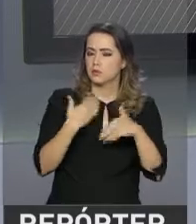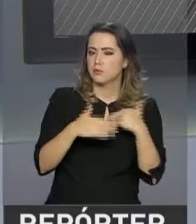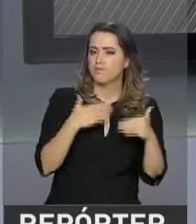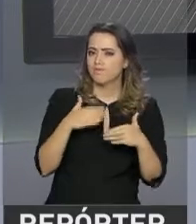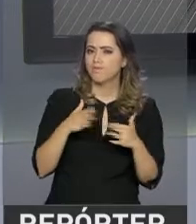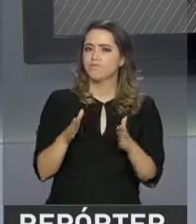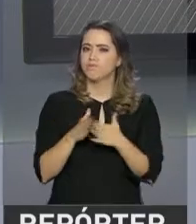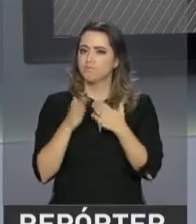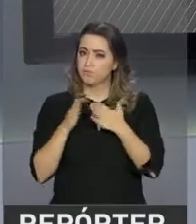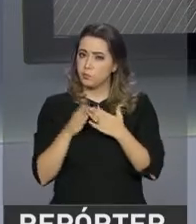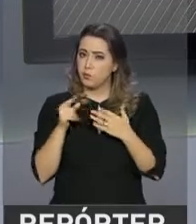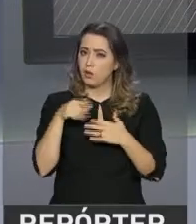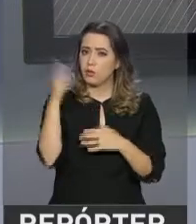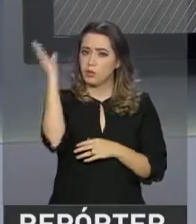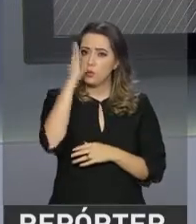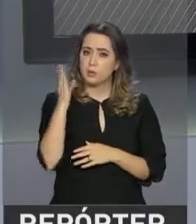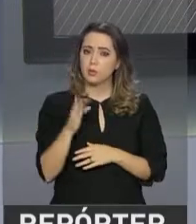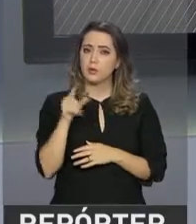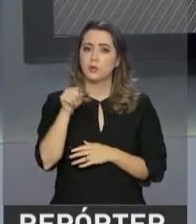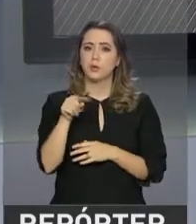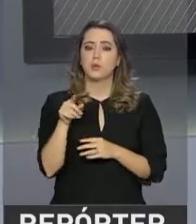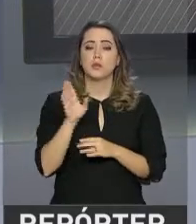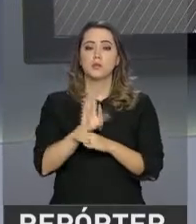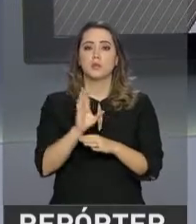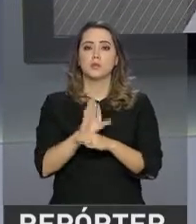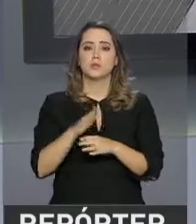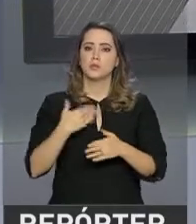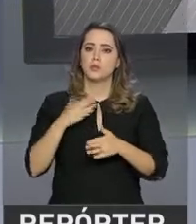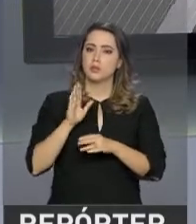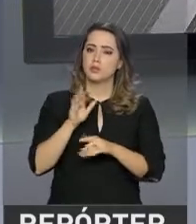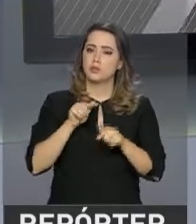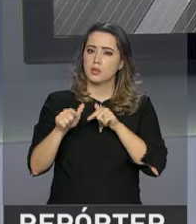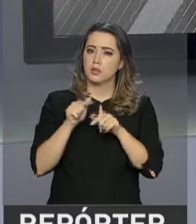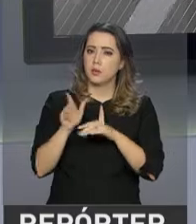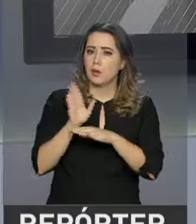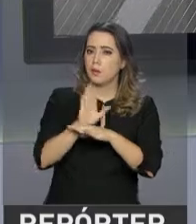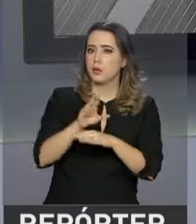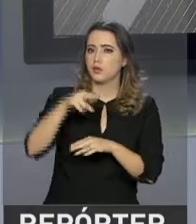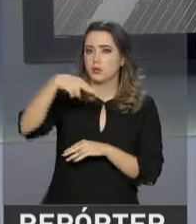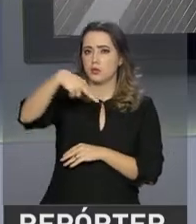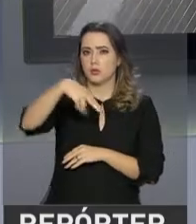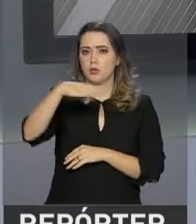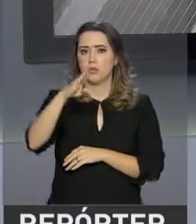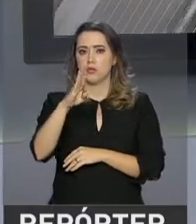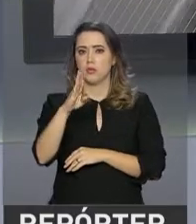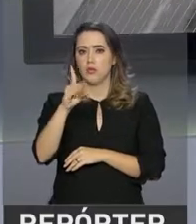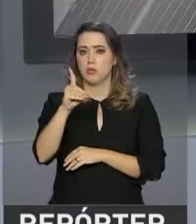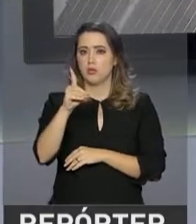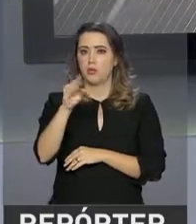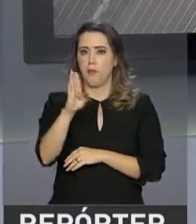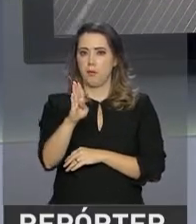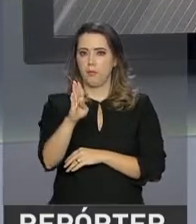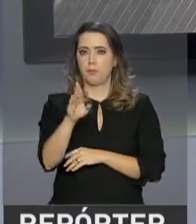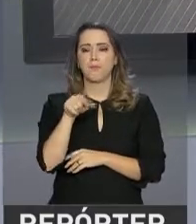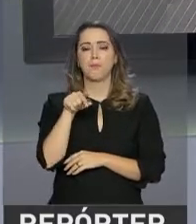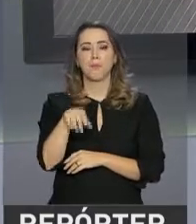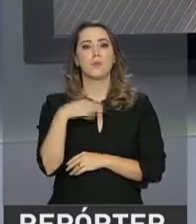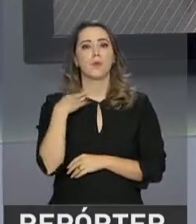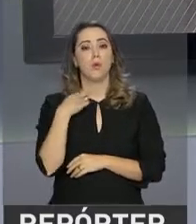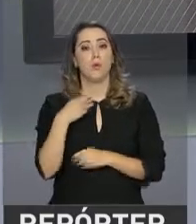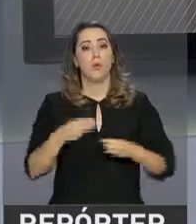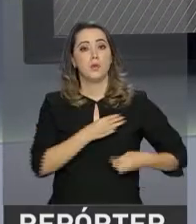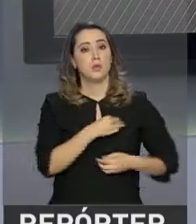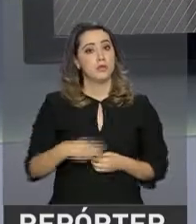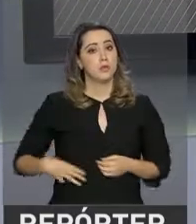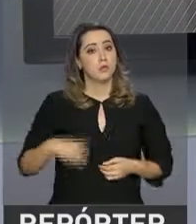emergentes e que o brasil tem disposição e trabalhar e cooperar com o nbb o ministro disse estar confiante de